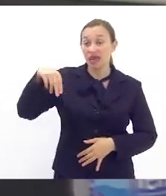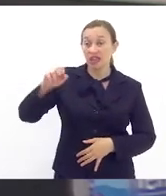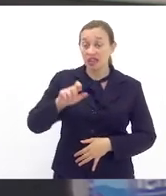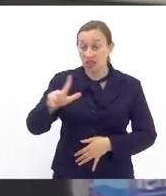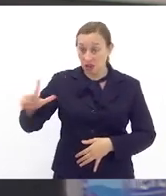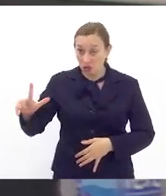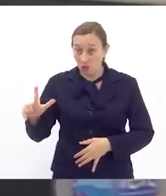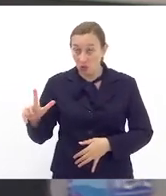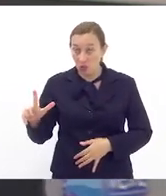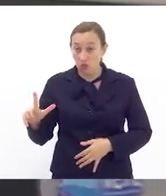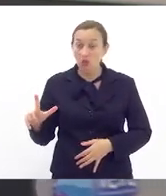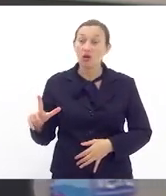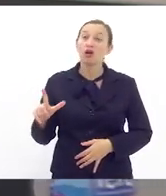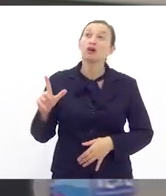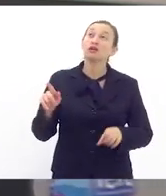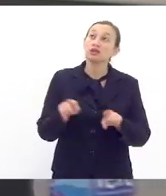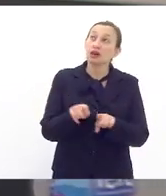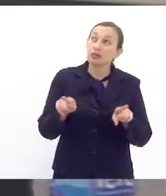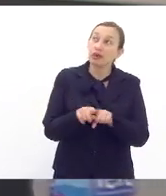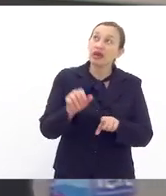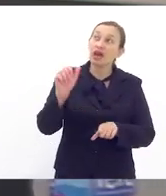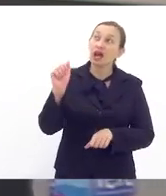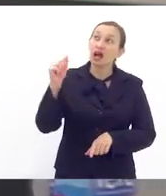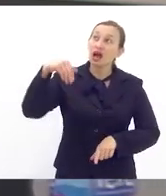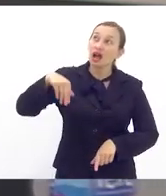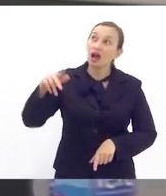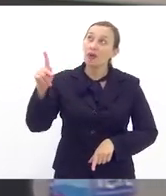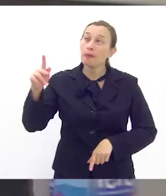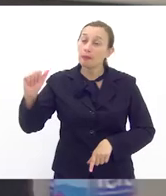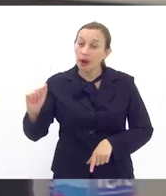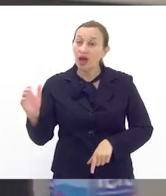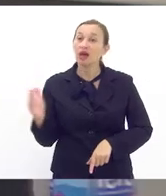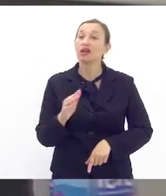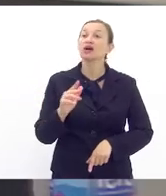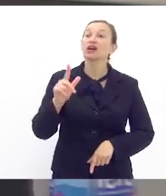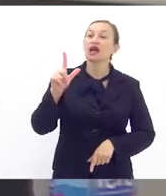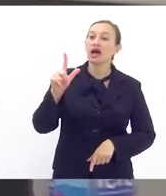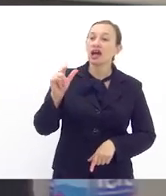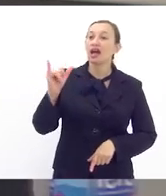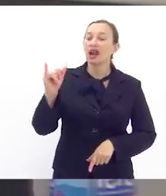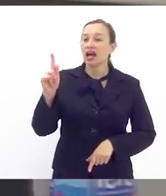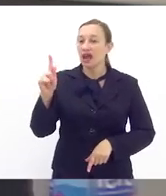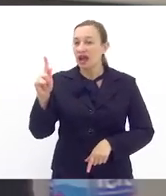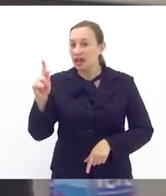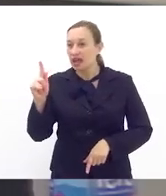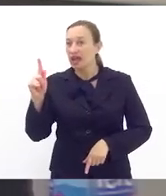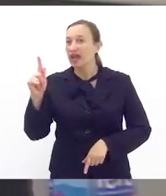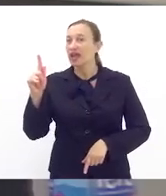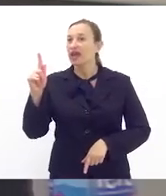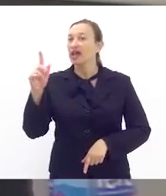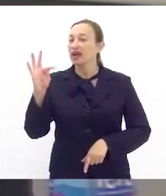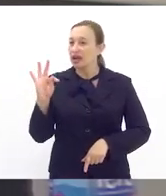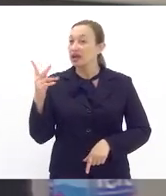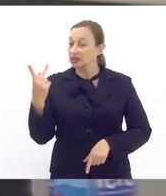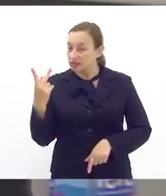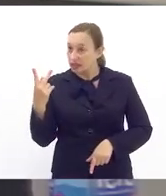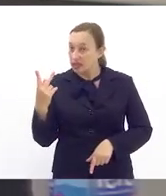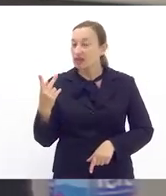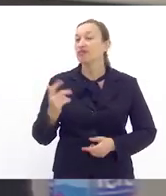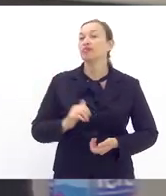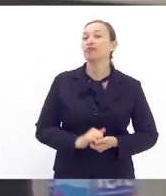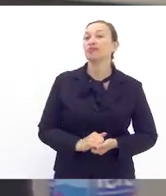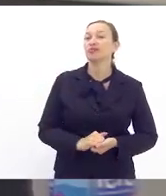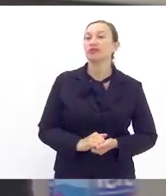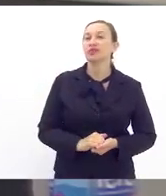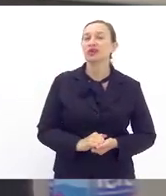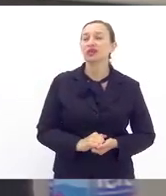enel nós tivemos repei da Ampla atrás da Light né comissões especiais ou com parlamentar presidir algumas delas no passado